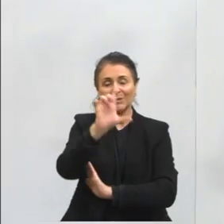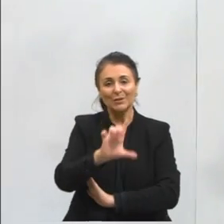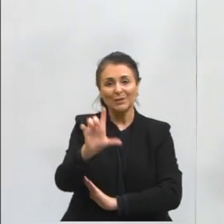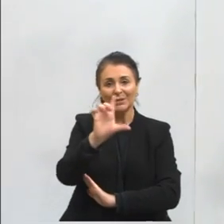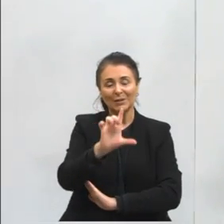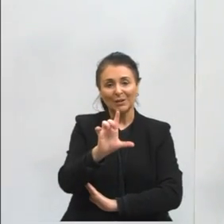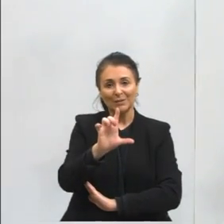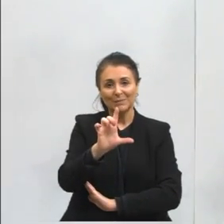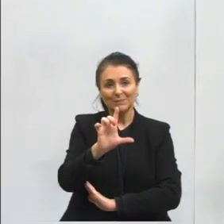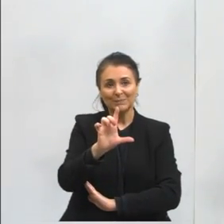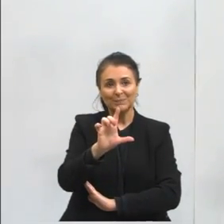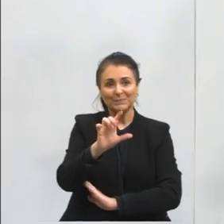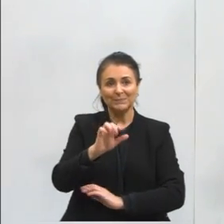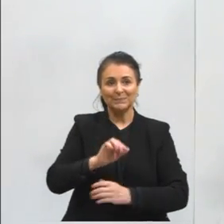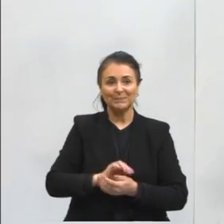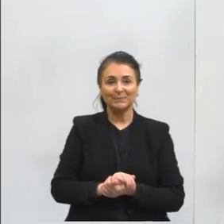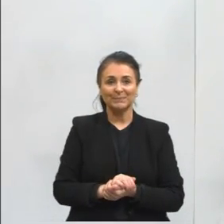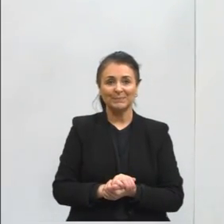Certo?